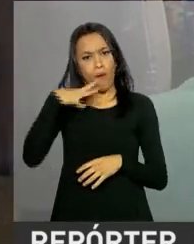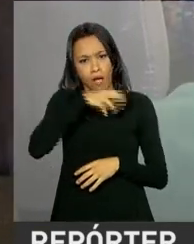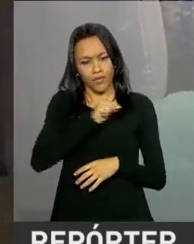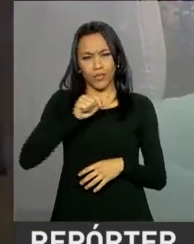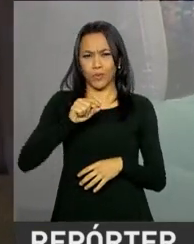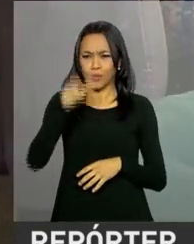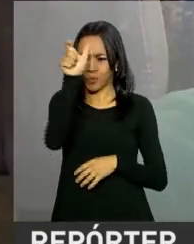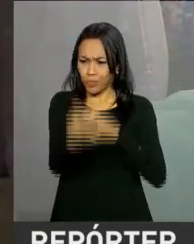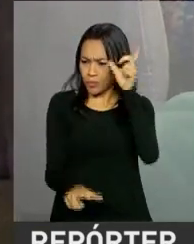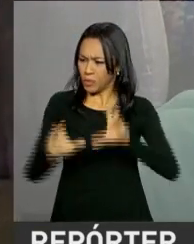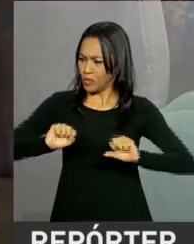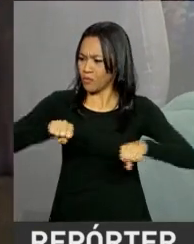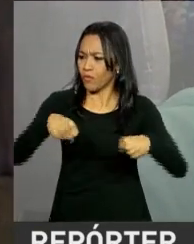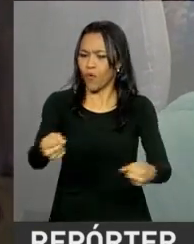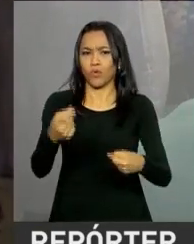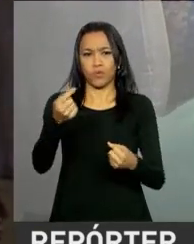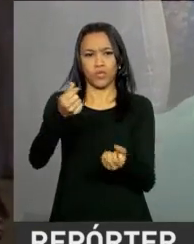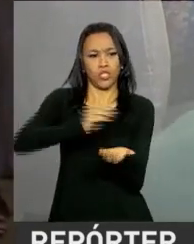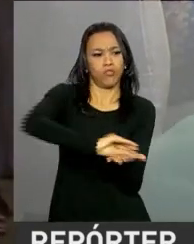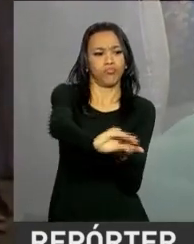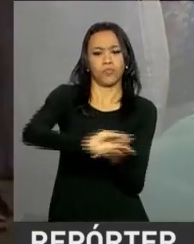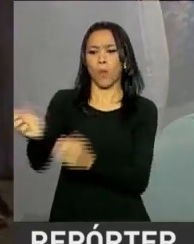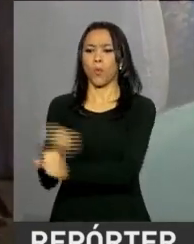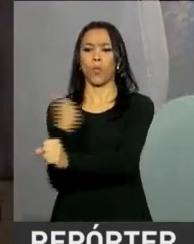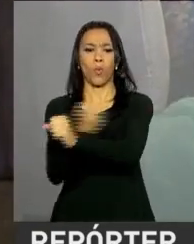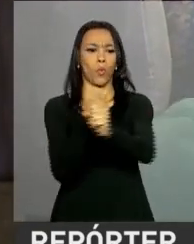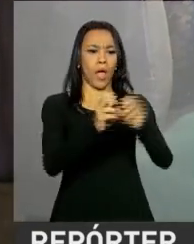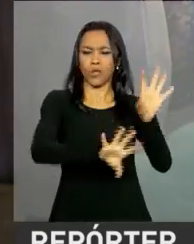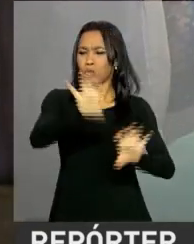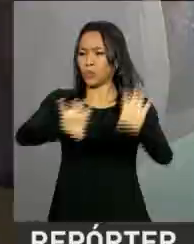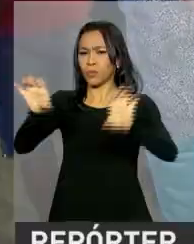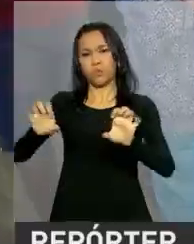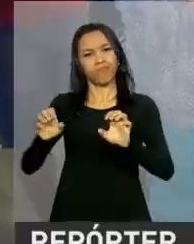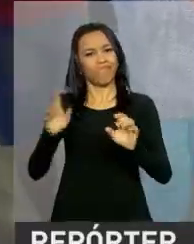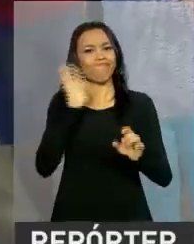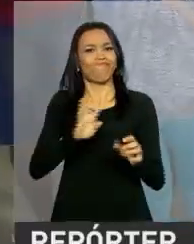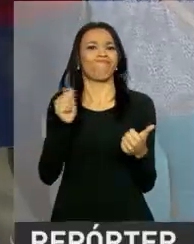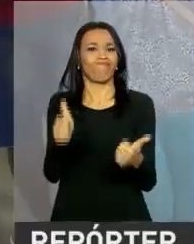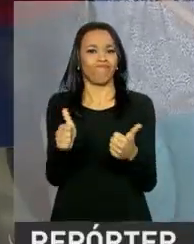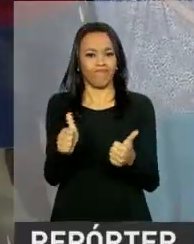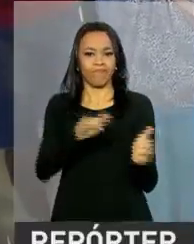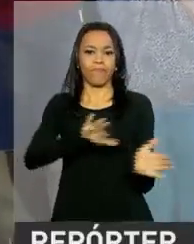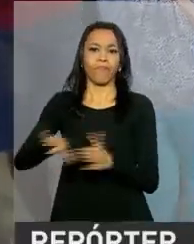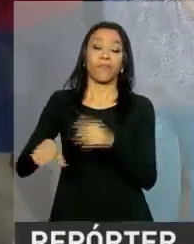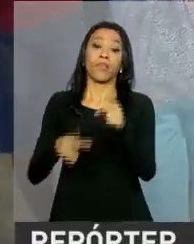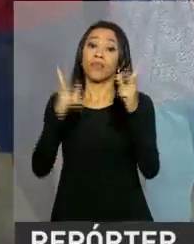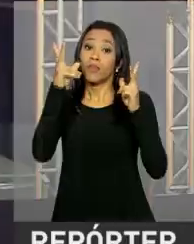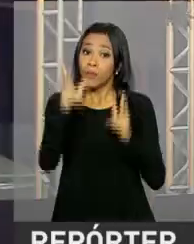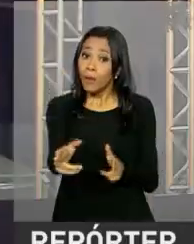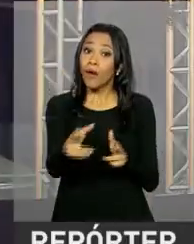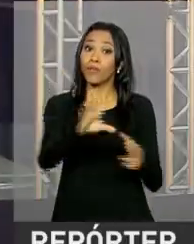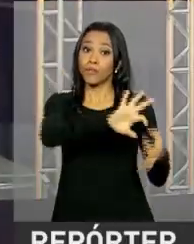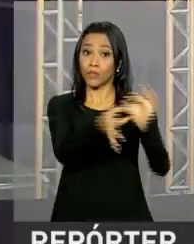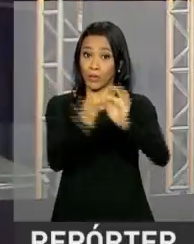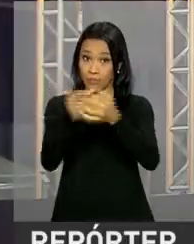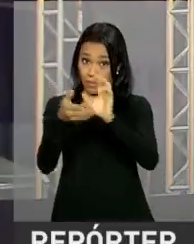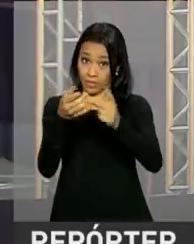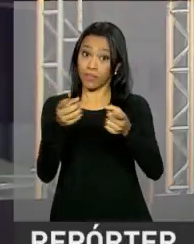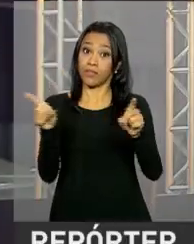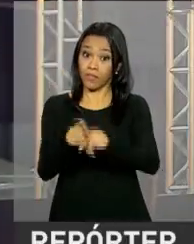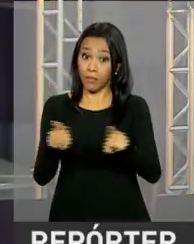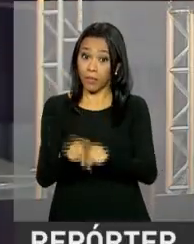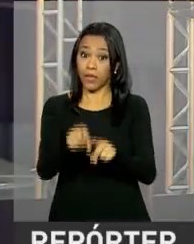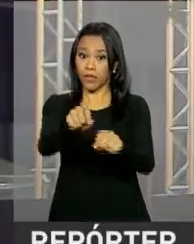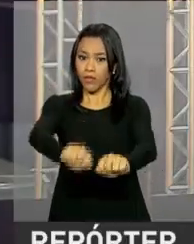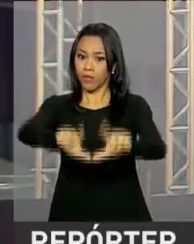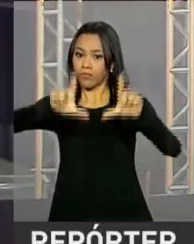o esforço, todo o investimento que a gente fez, quando a gente vê acontecer, vai ver que vale a pena. E assim como nas Olimpíadas, os telões vão